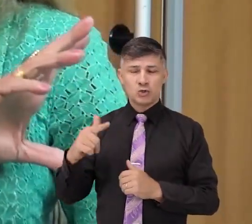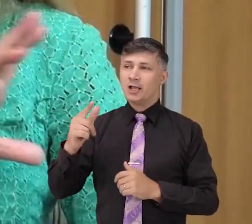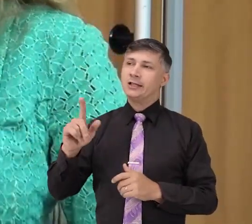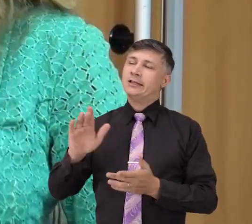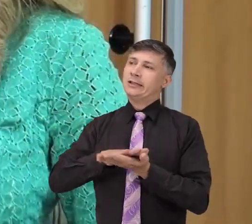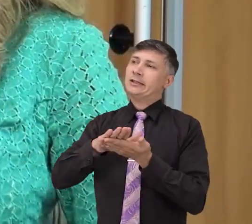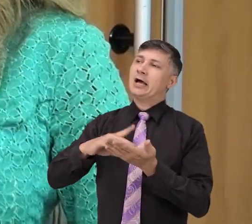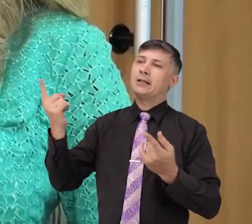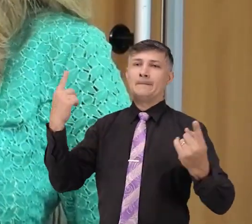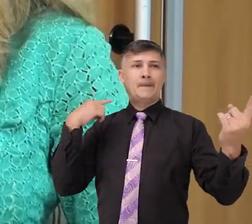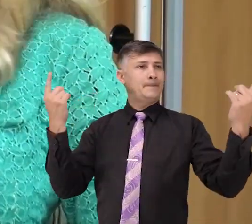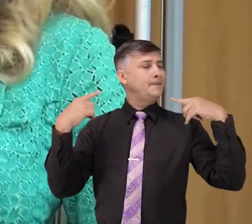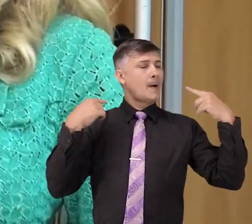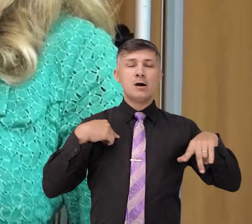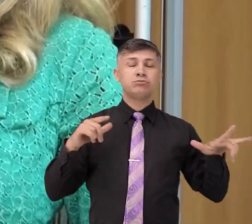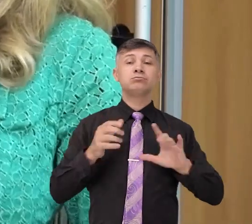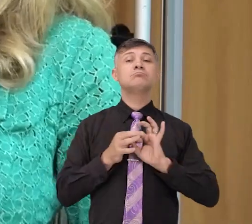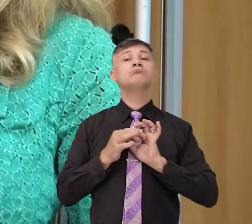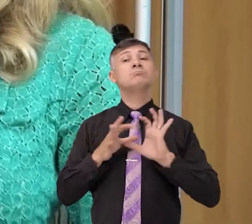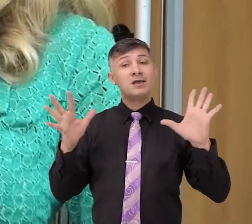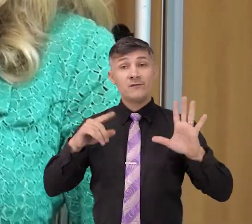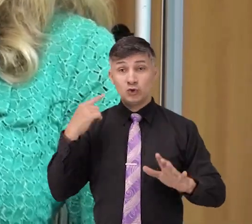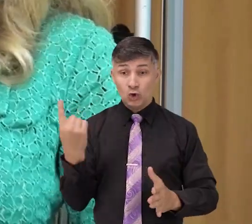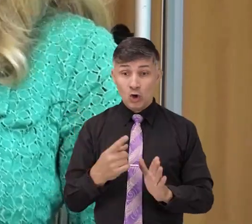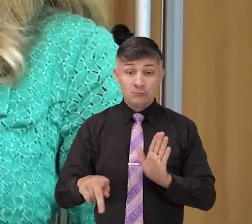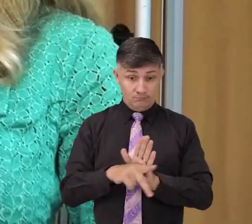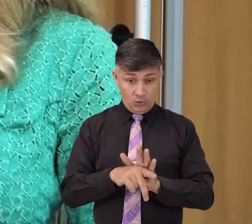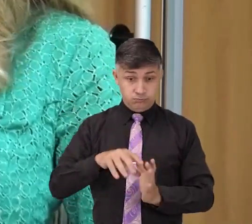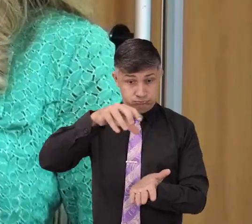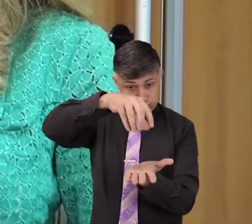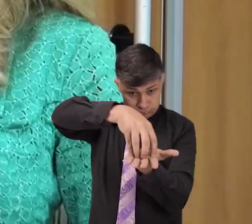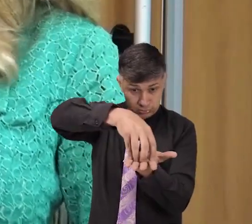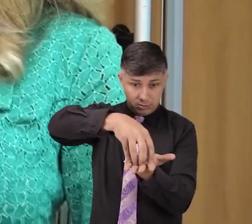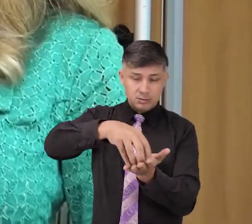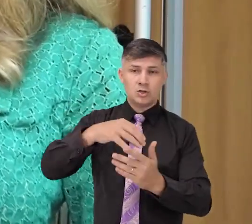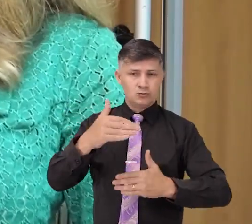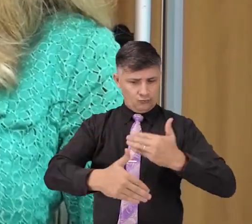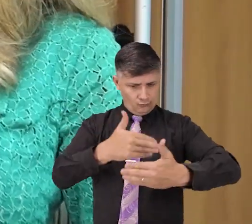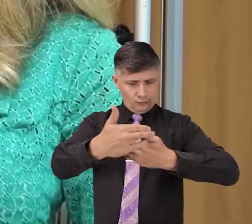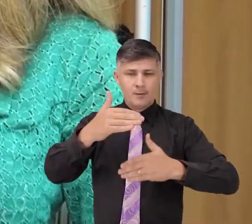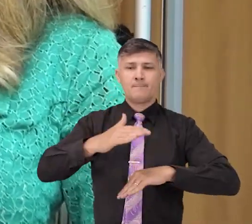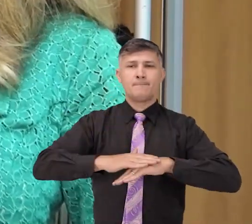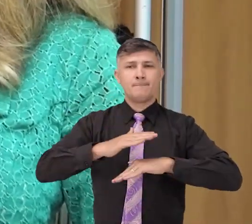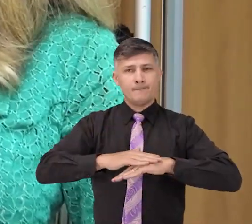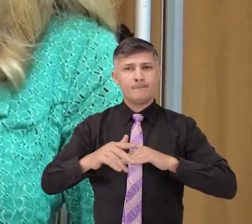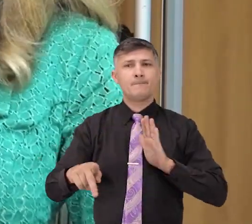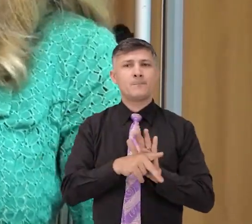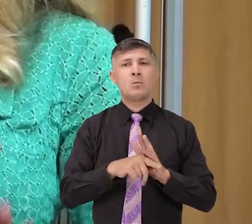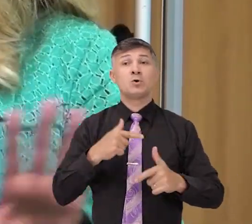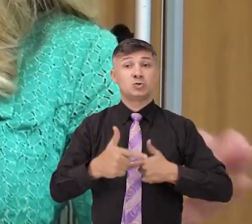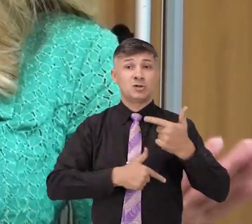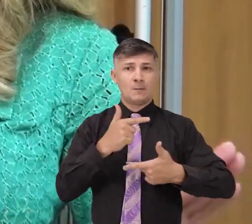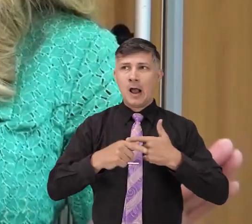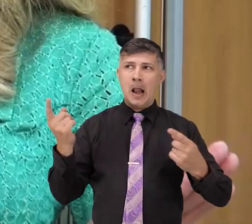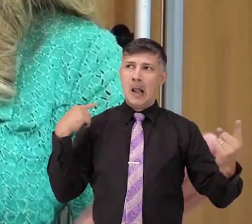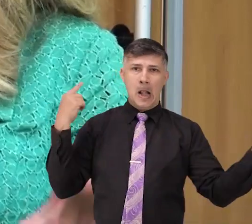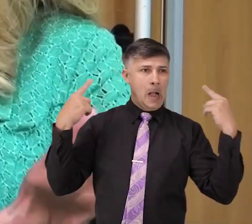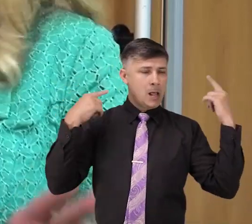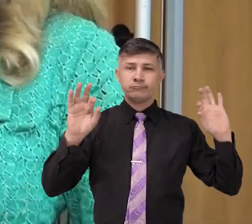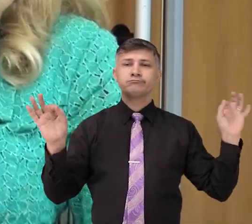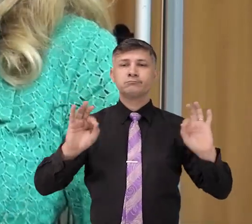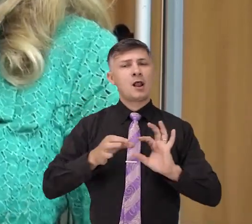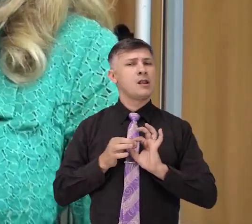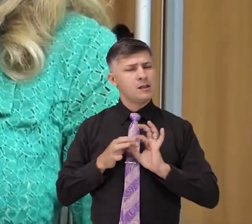mostrar que não havia nenhuma intervenção e que realmente a entidade ela desenvolveria o seu trabalho sem maiores...